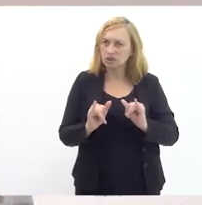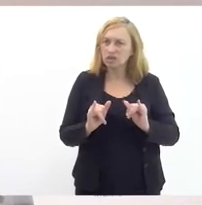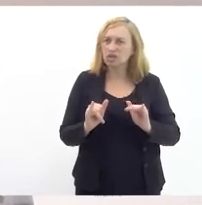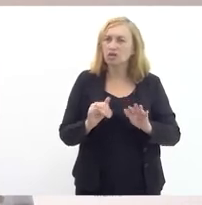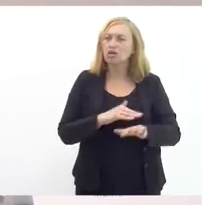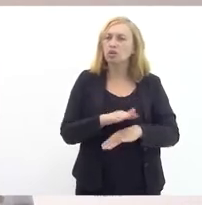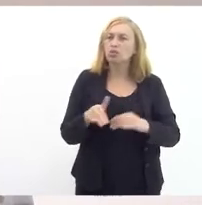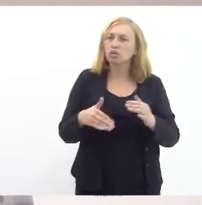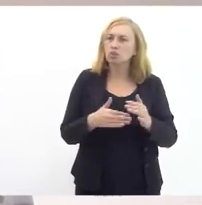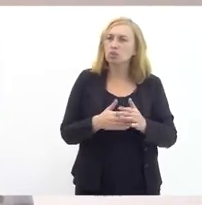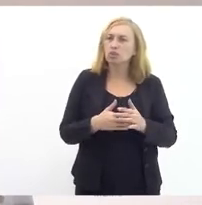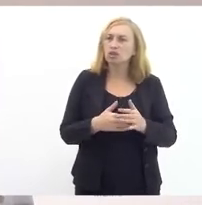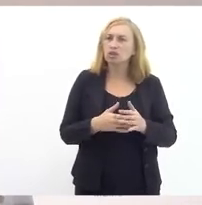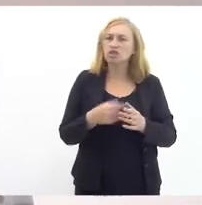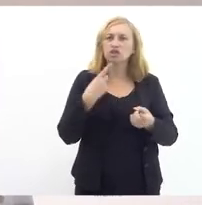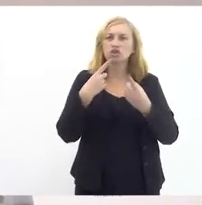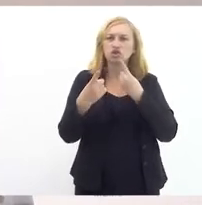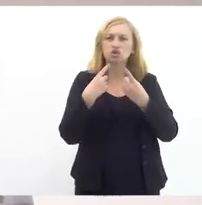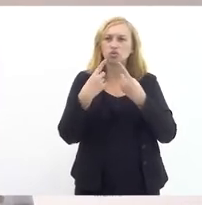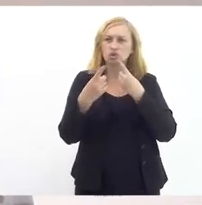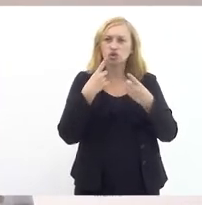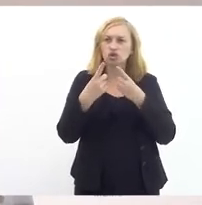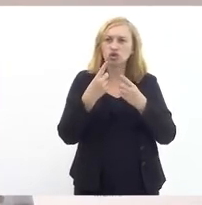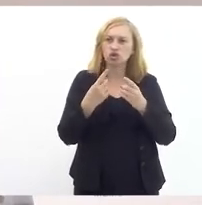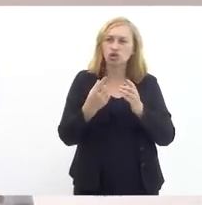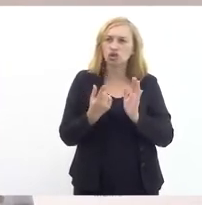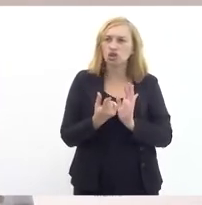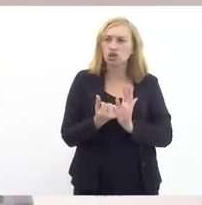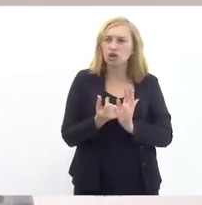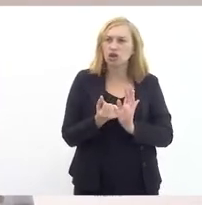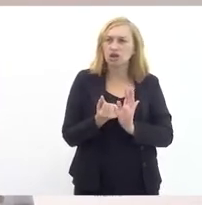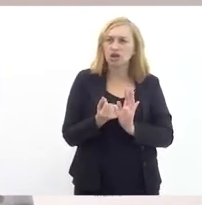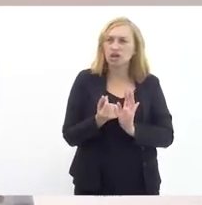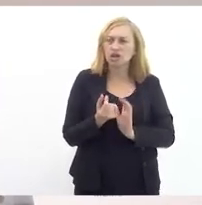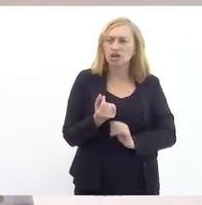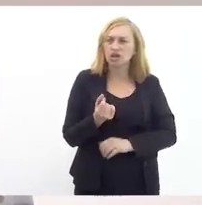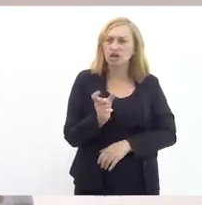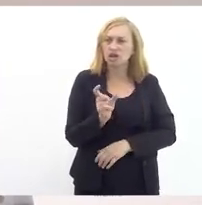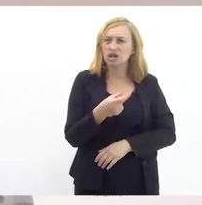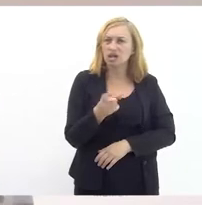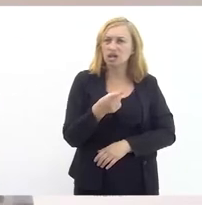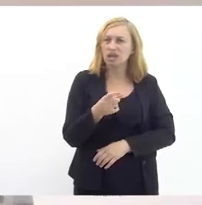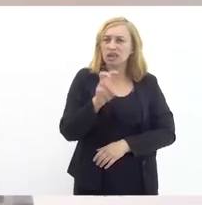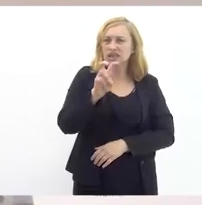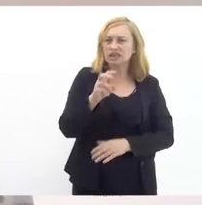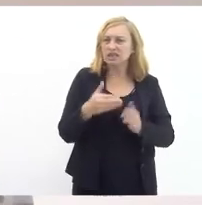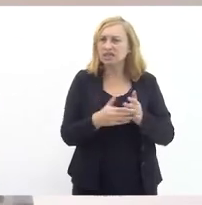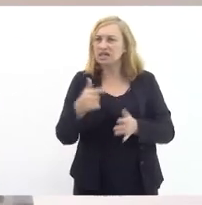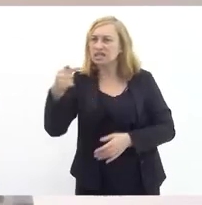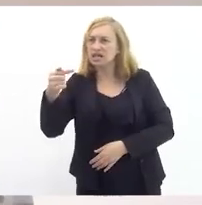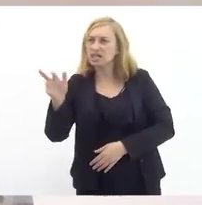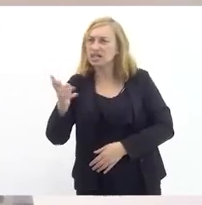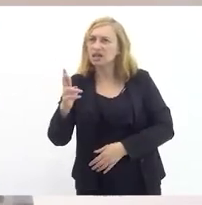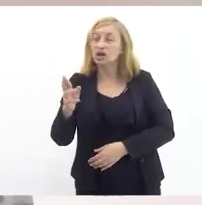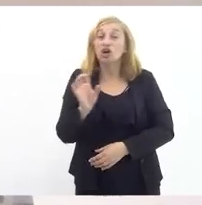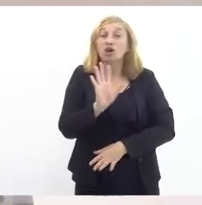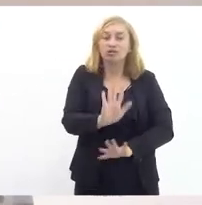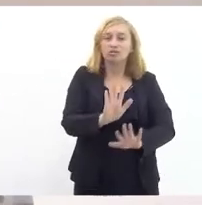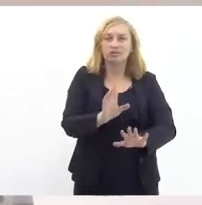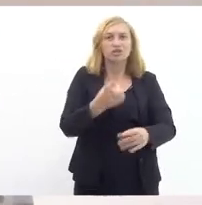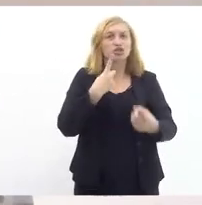entes, discutir um aumento de tarifa de R$5 para R$7. O simples fato de discutir